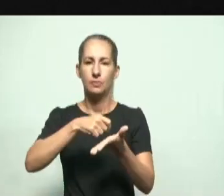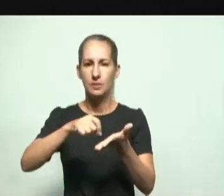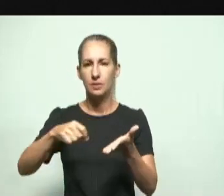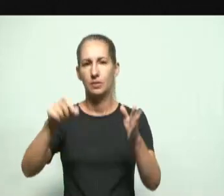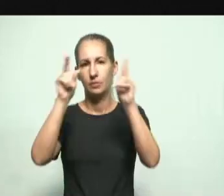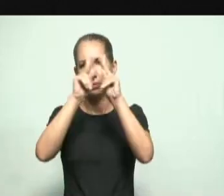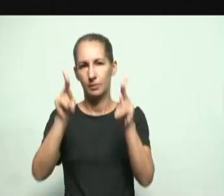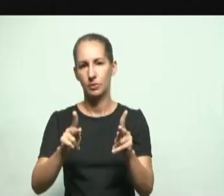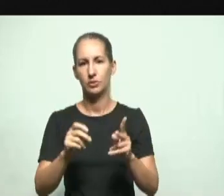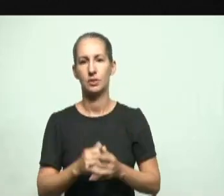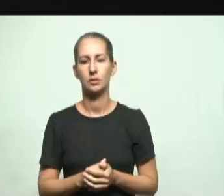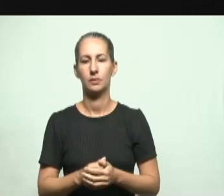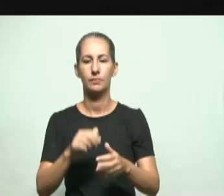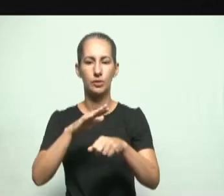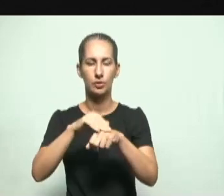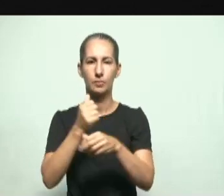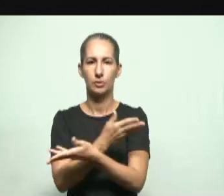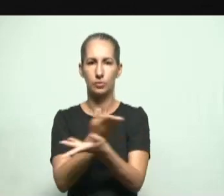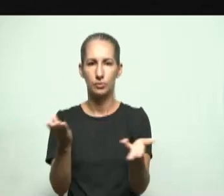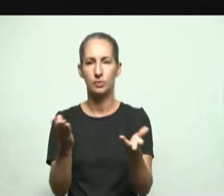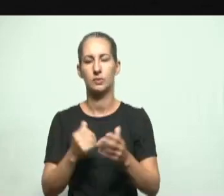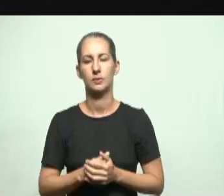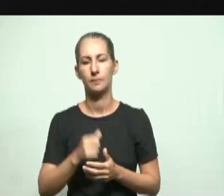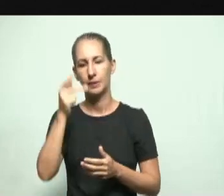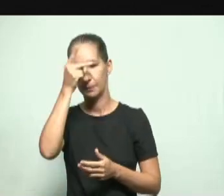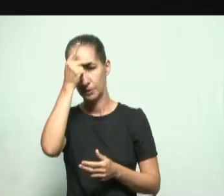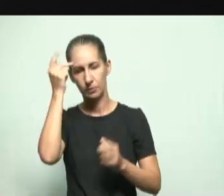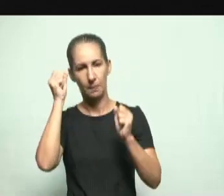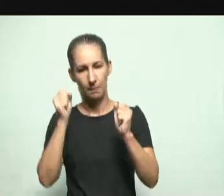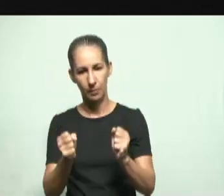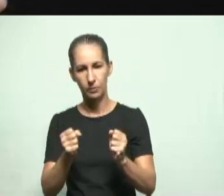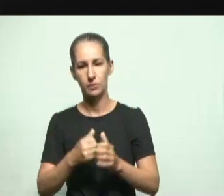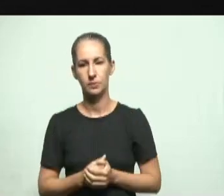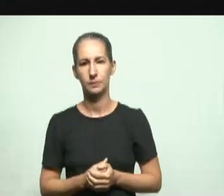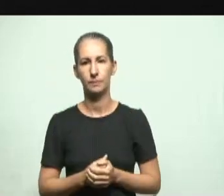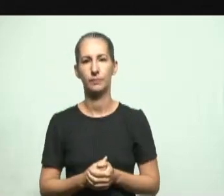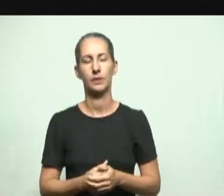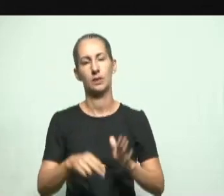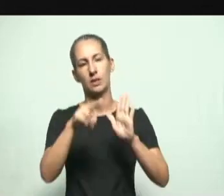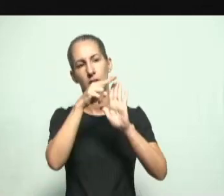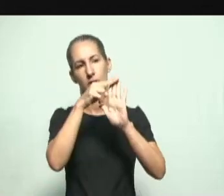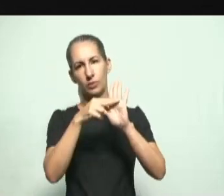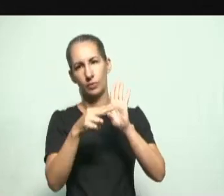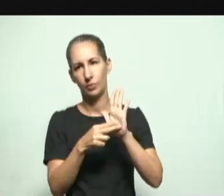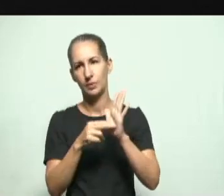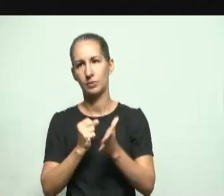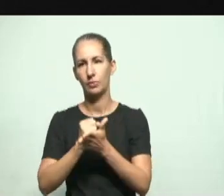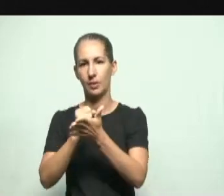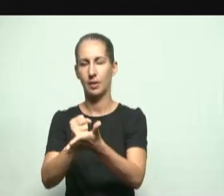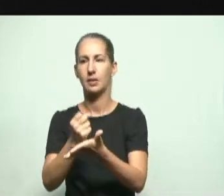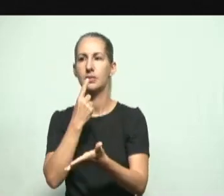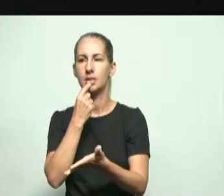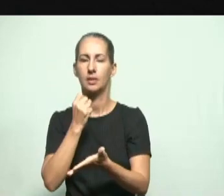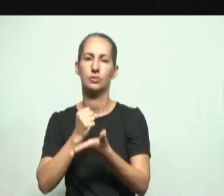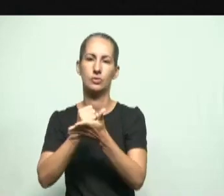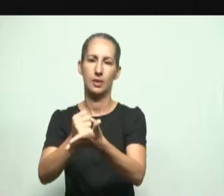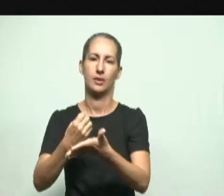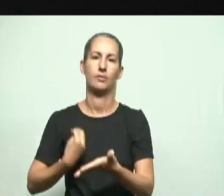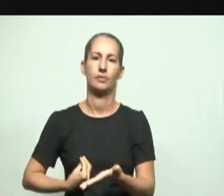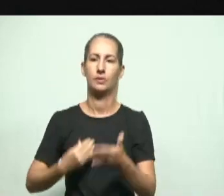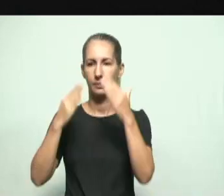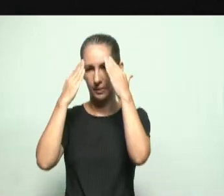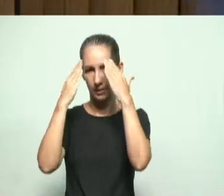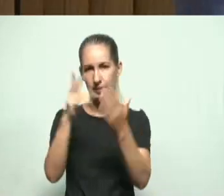projeto e faça esse chamado a todas as pessoas que possam, que se enquadrem nos critérios para doar sangue e salvar vidas.